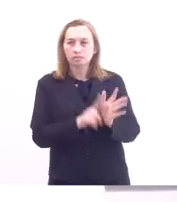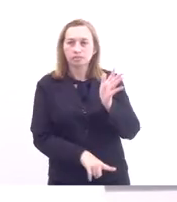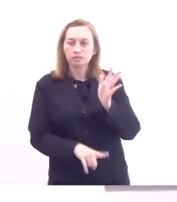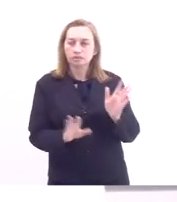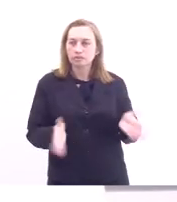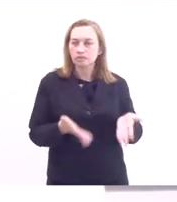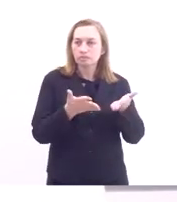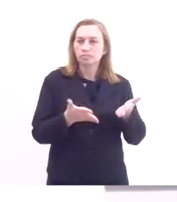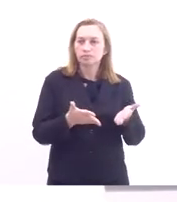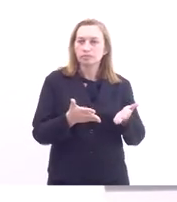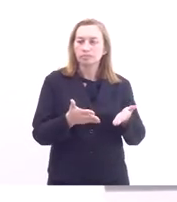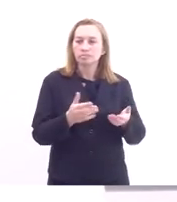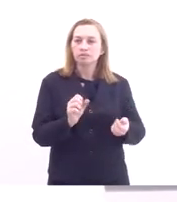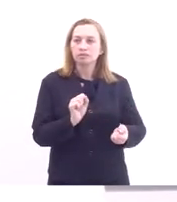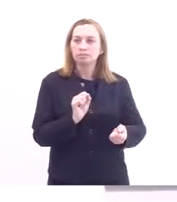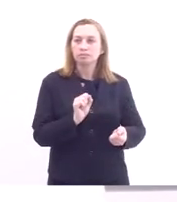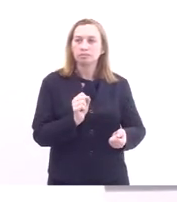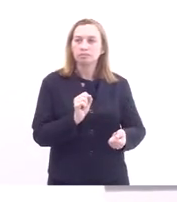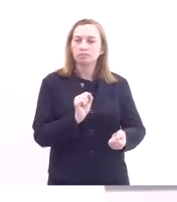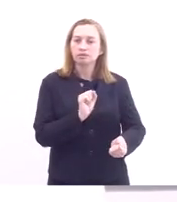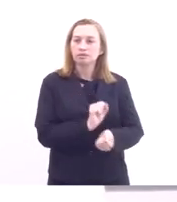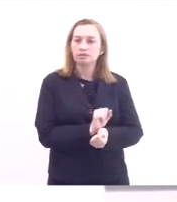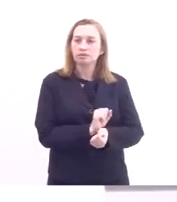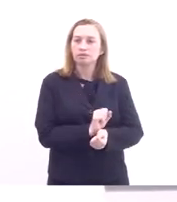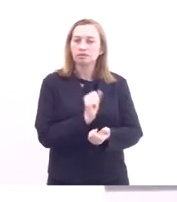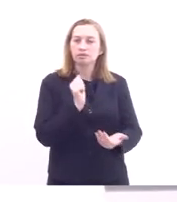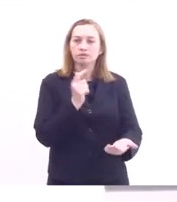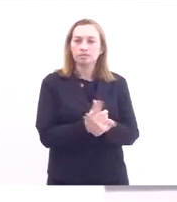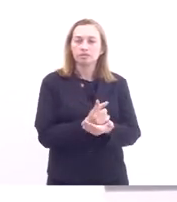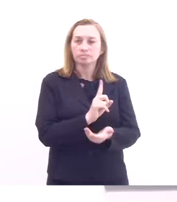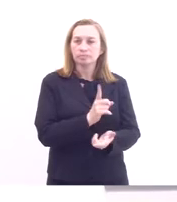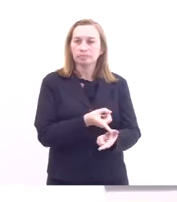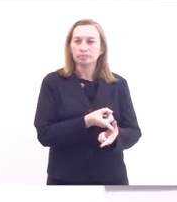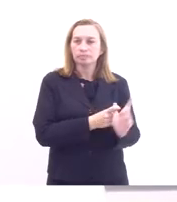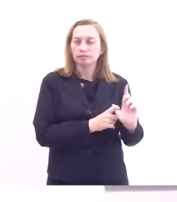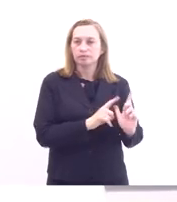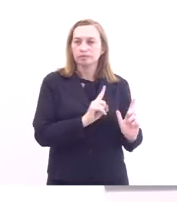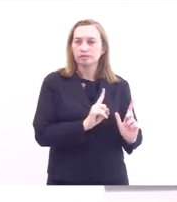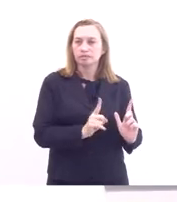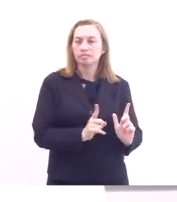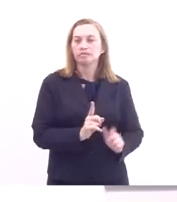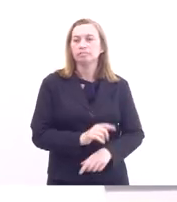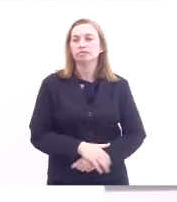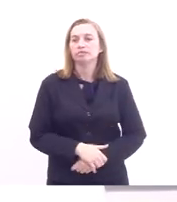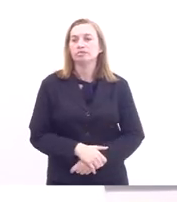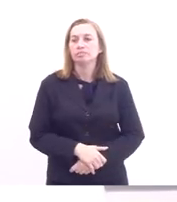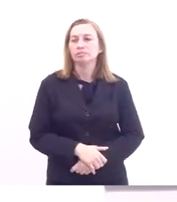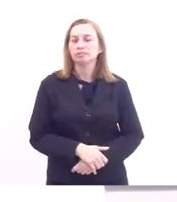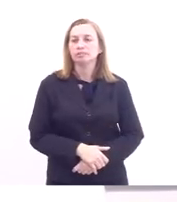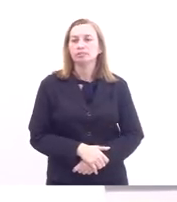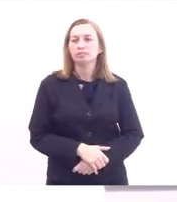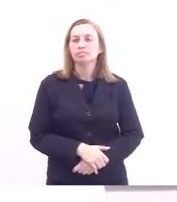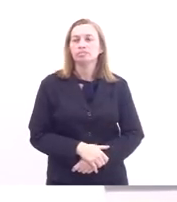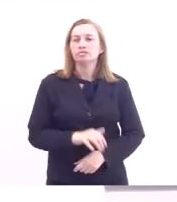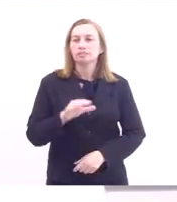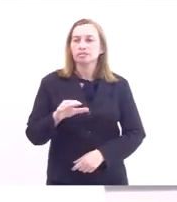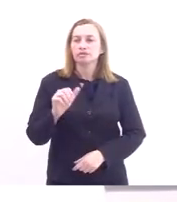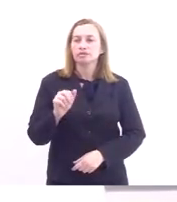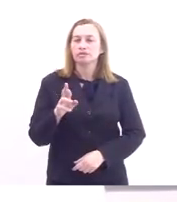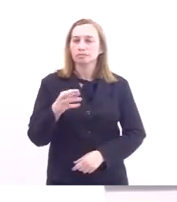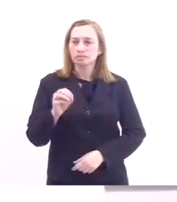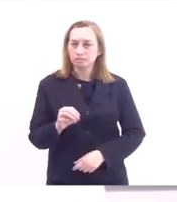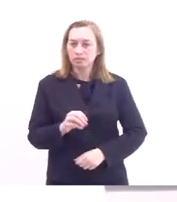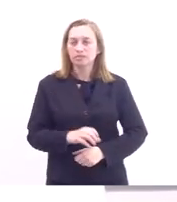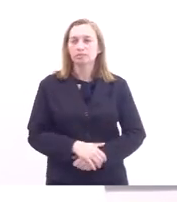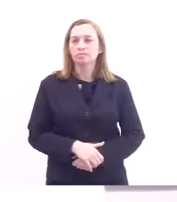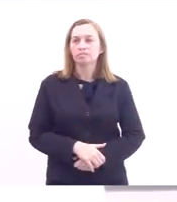pela suspensão do pagamento da dívida. Então, a gente reduziu expressivamente o pagamento de encargos, na UG